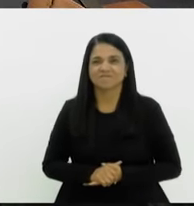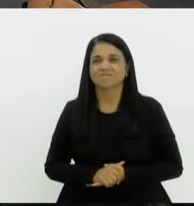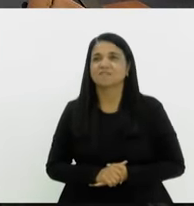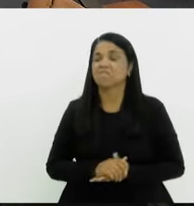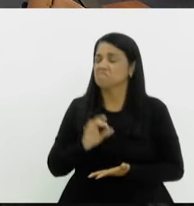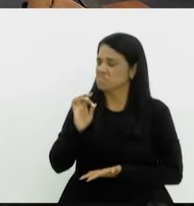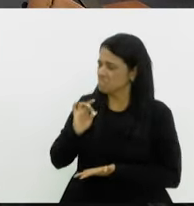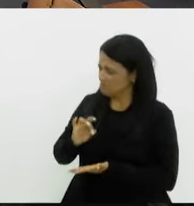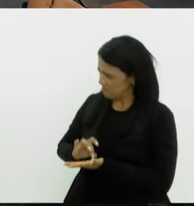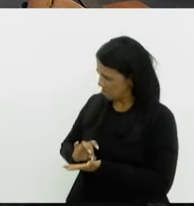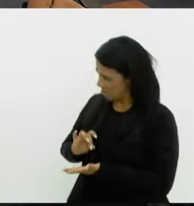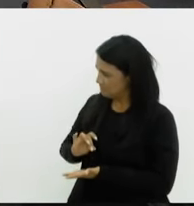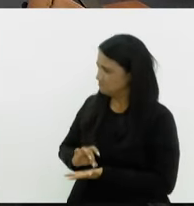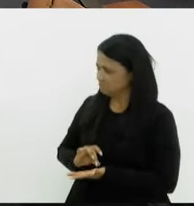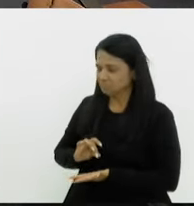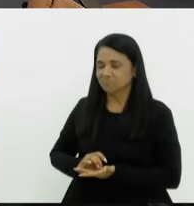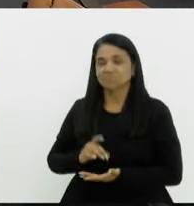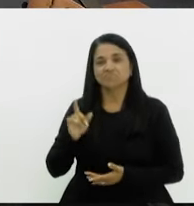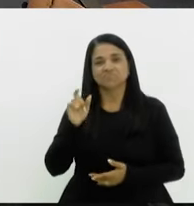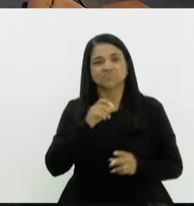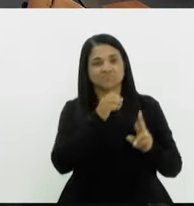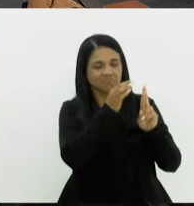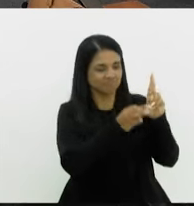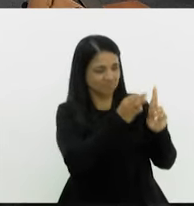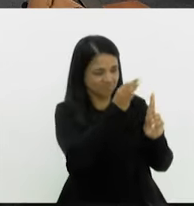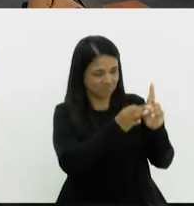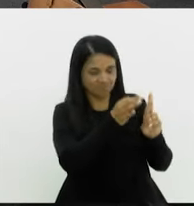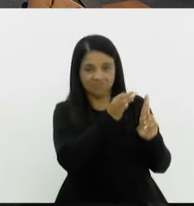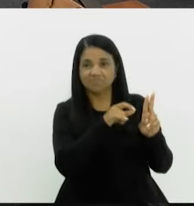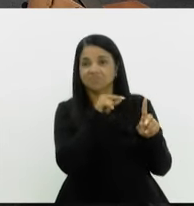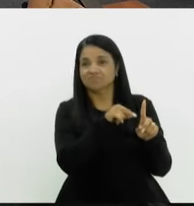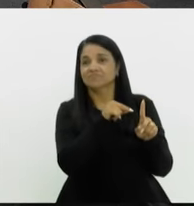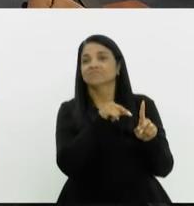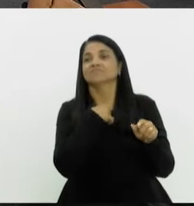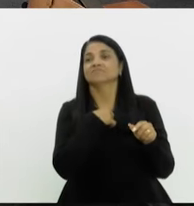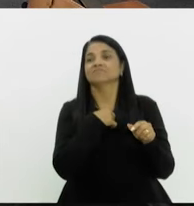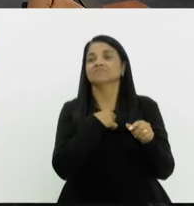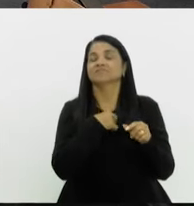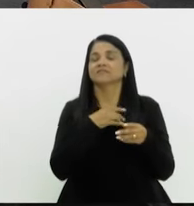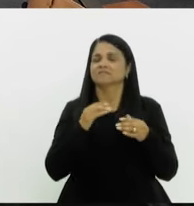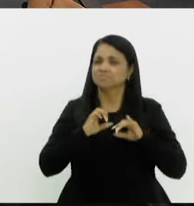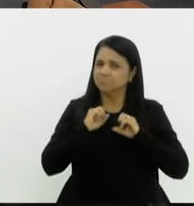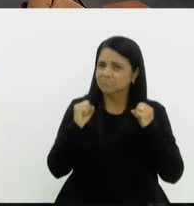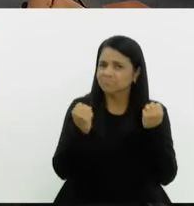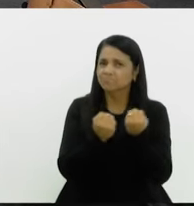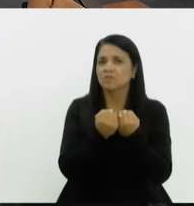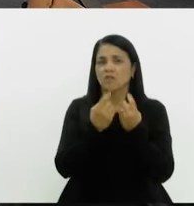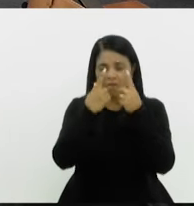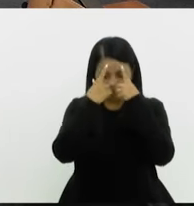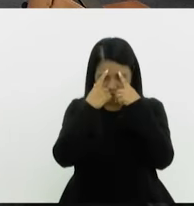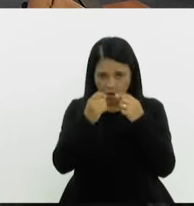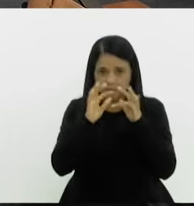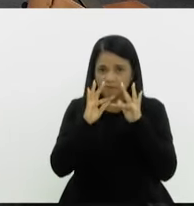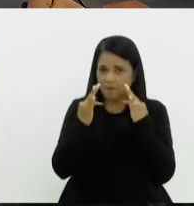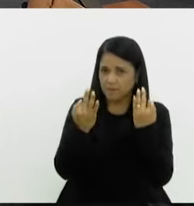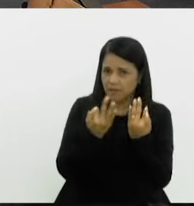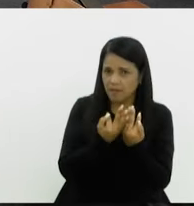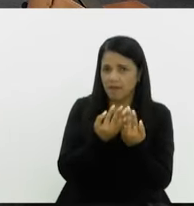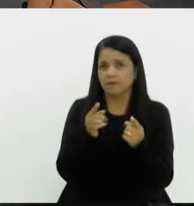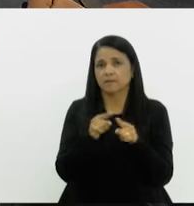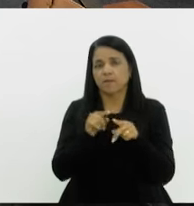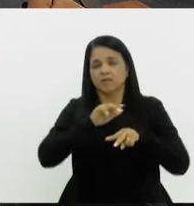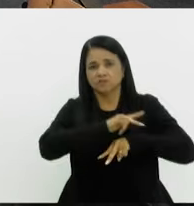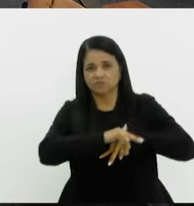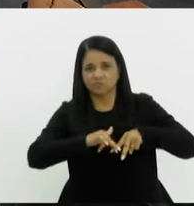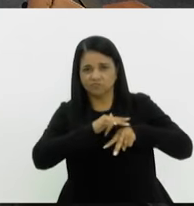verdade e a desembargadora Adriana é presidente do fórum permanente de violência doméstica familiar de gênero da escola da